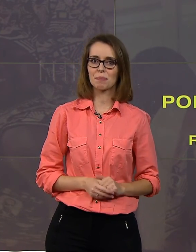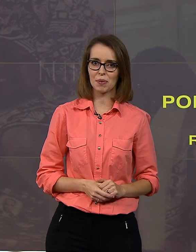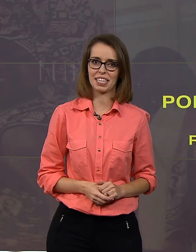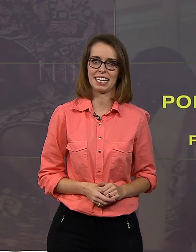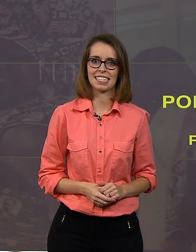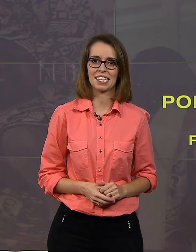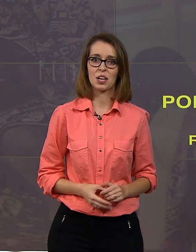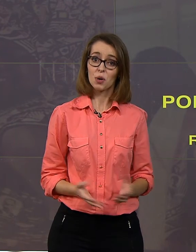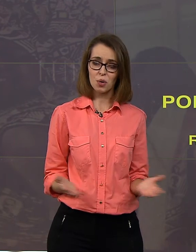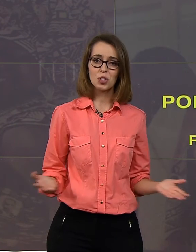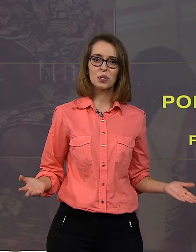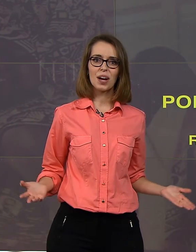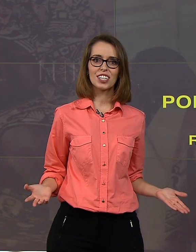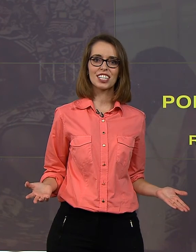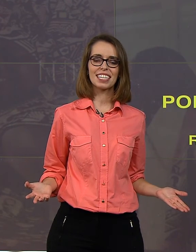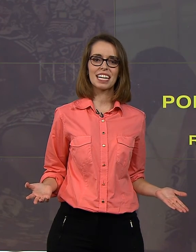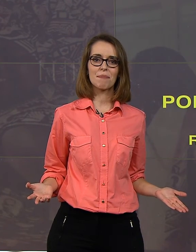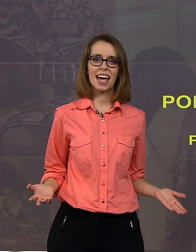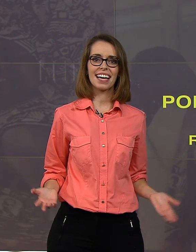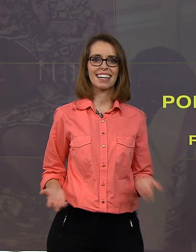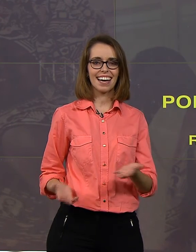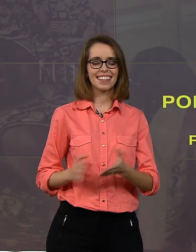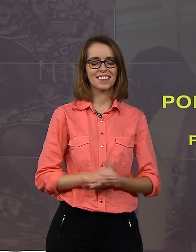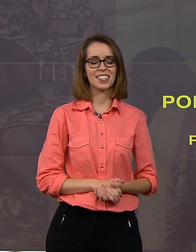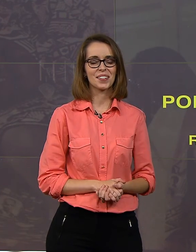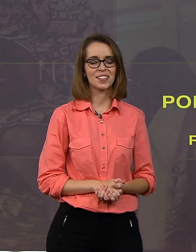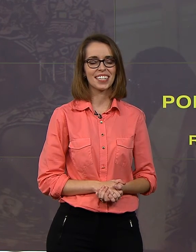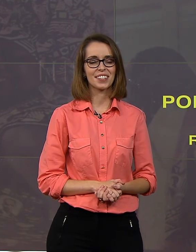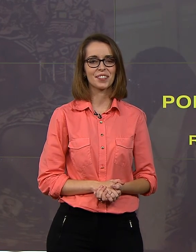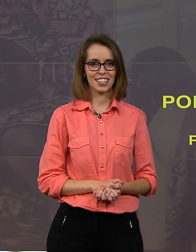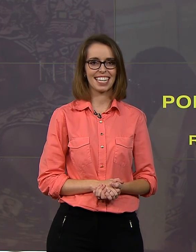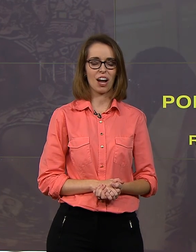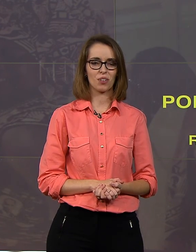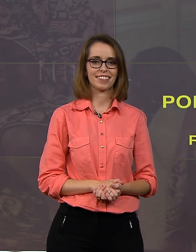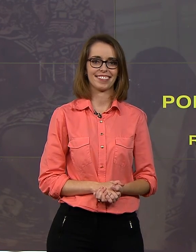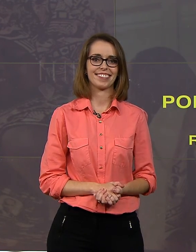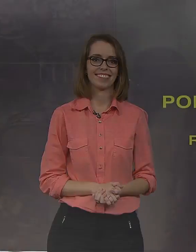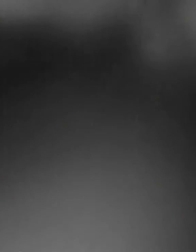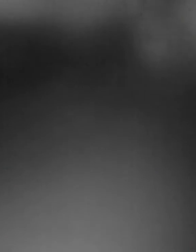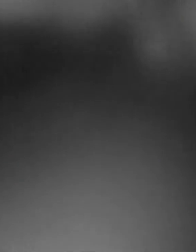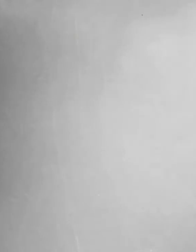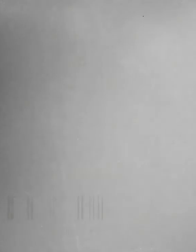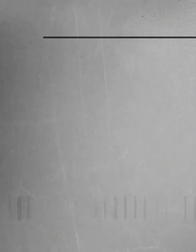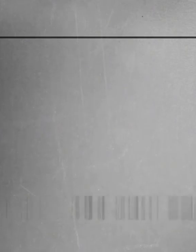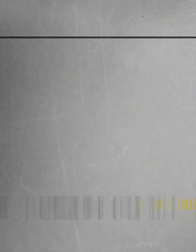em 2015. Continue com a gente aqui na NBR, a TV do governo federal.